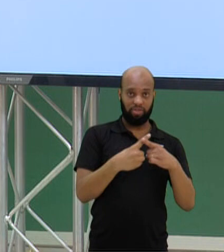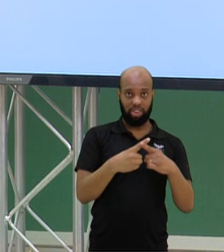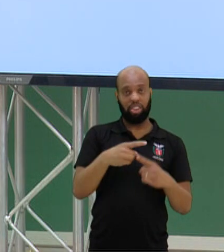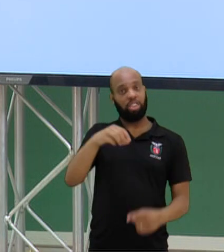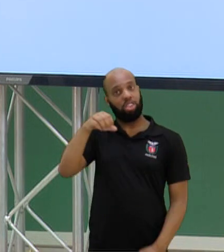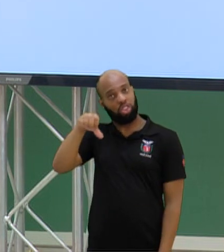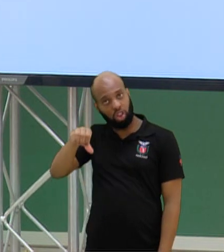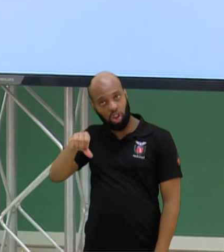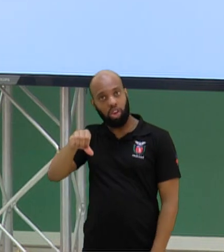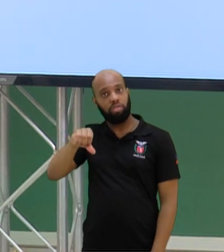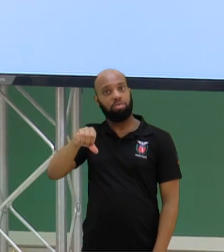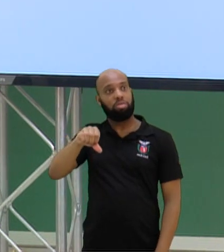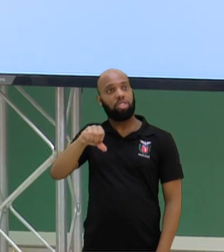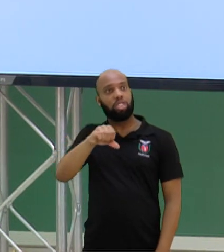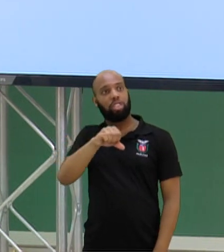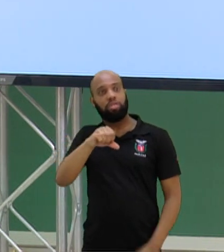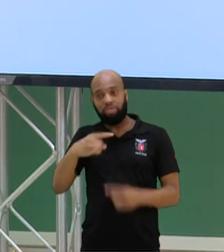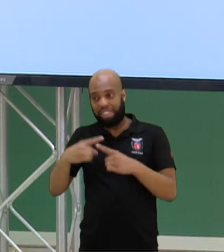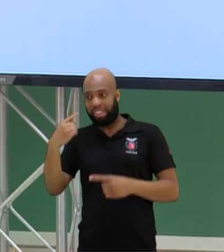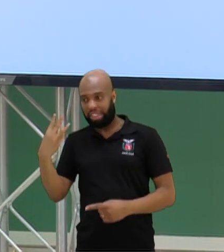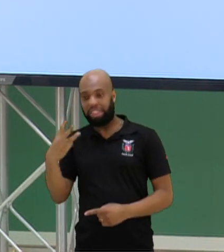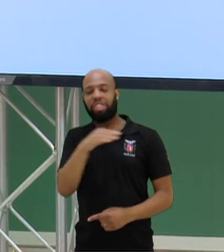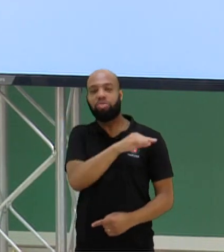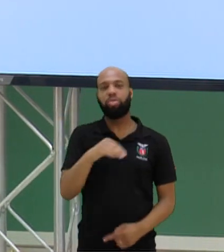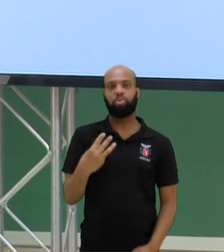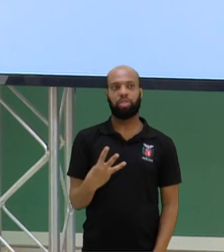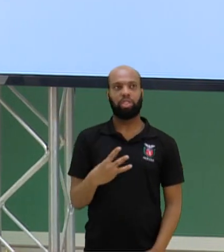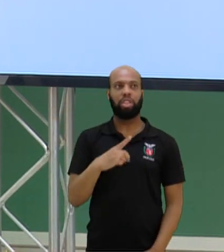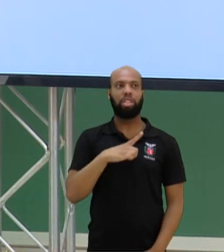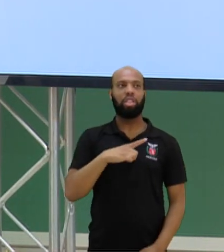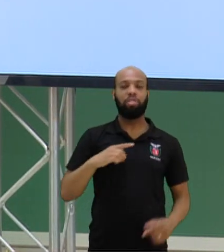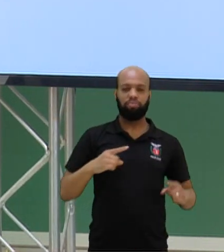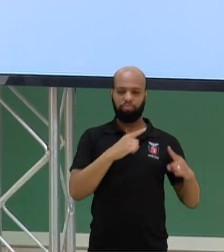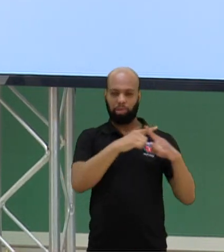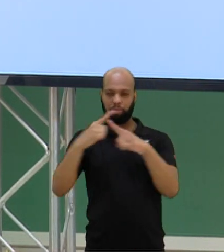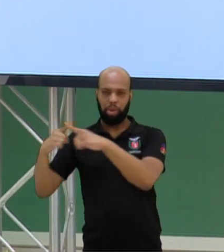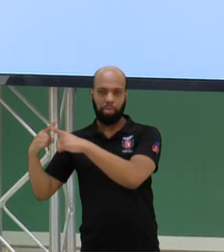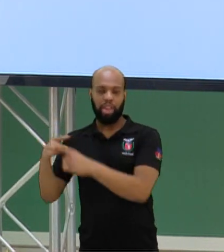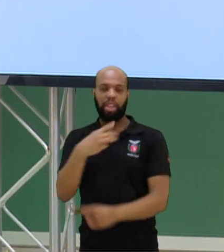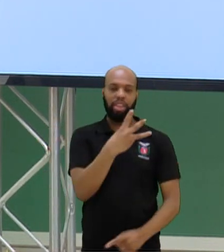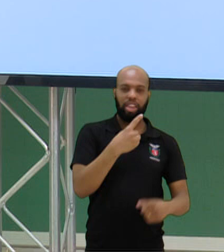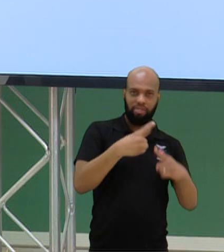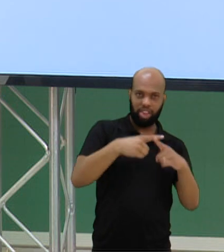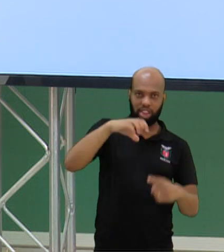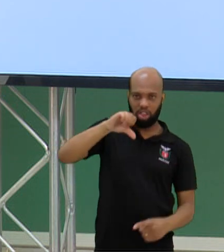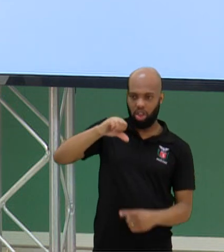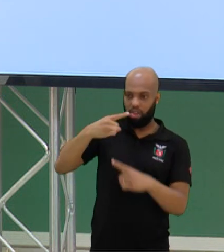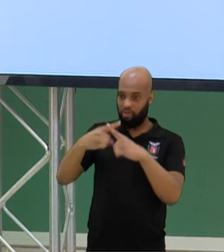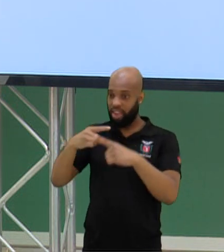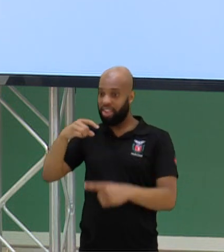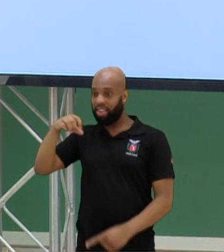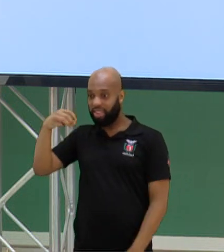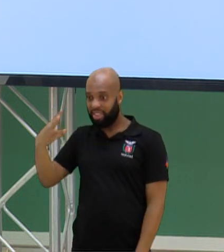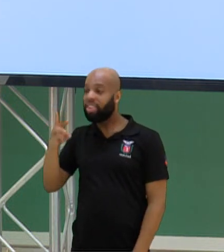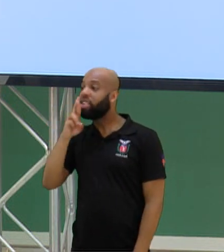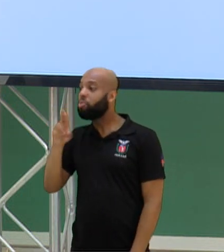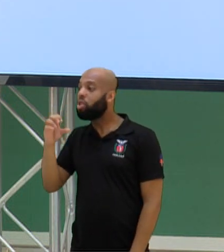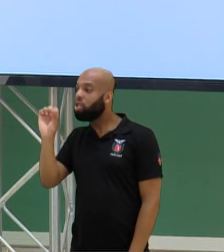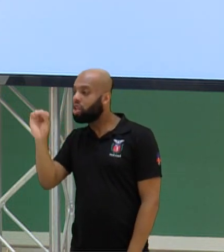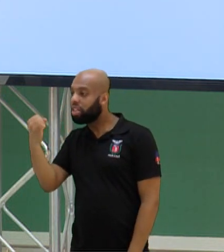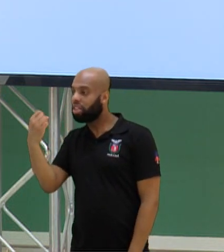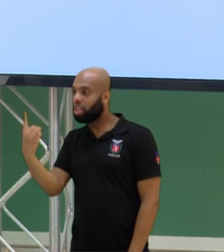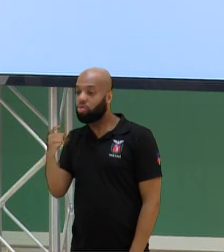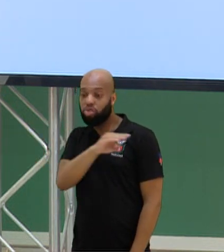3 divididos por 3. Então, eu tenho 81 aqui, né? Multiplicando 3 vezes 9 vezes 3, certo? E divido pelo 3